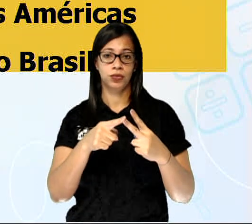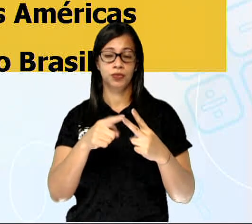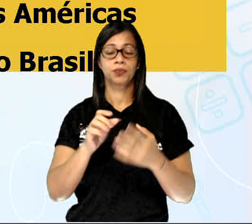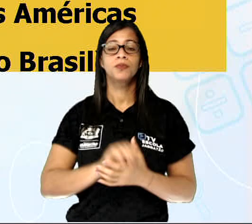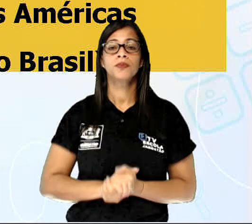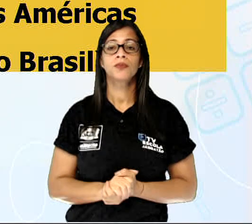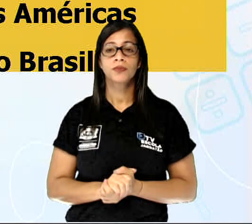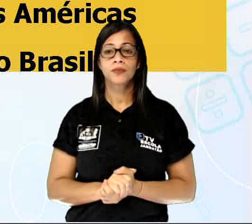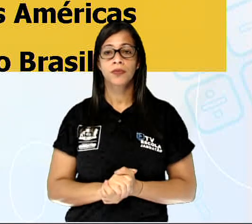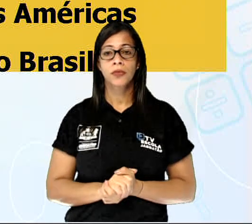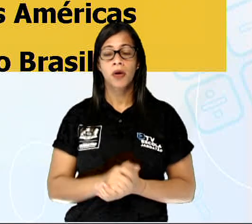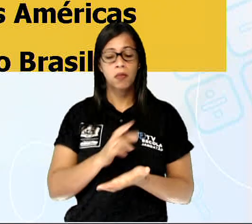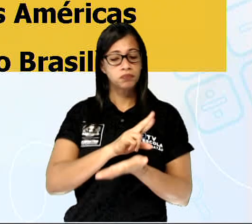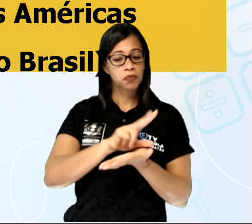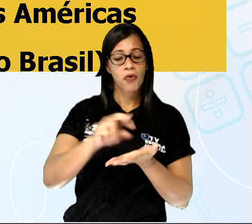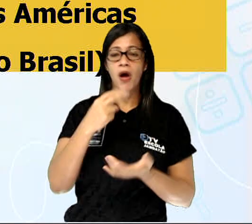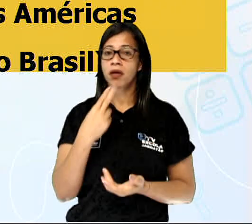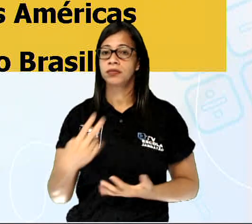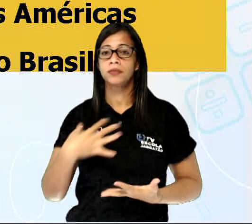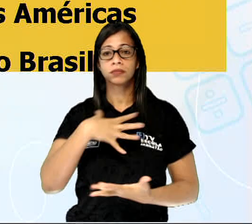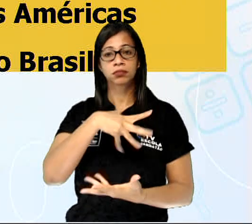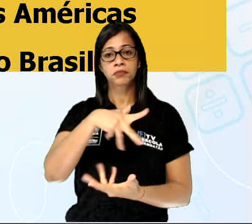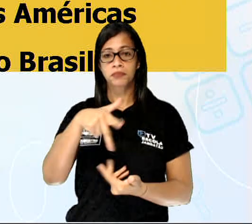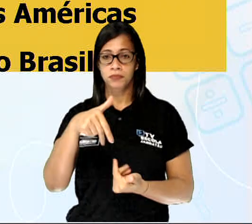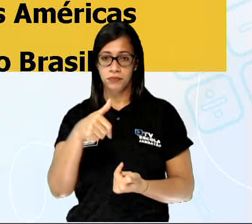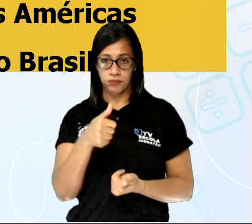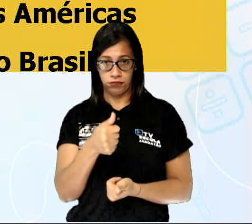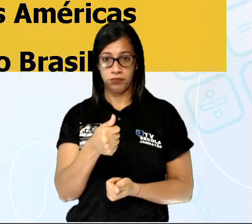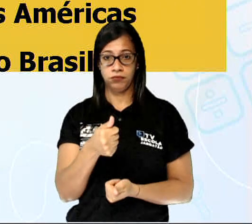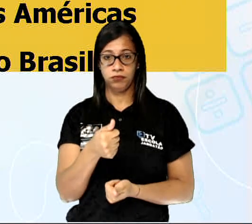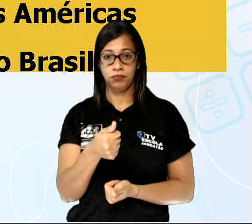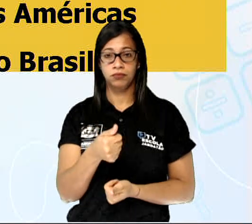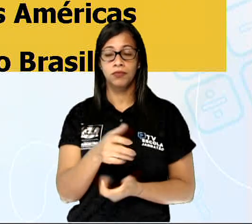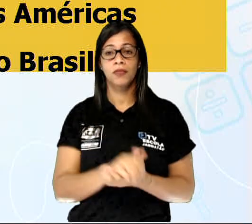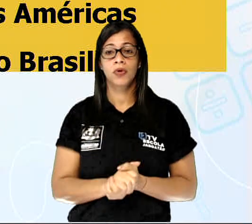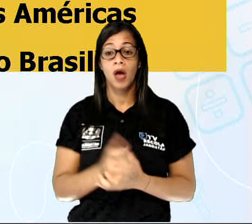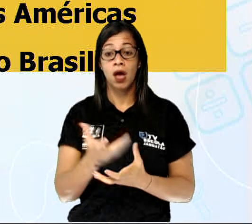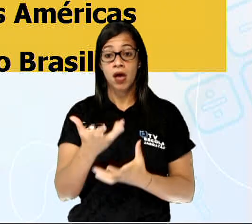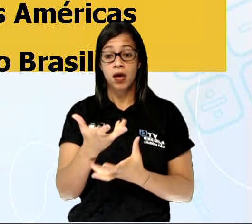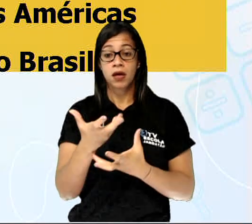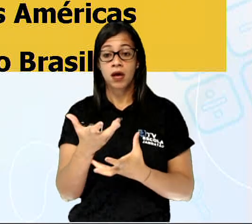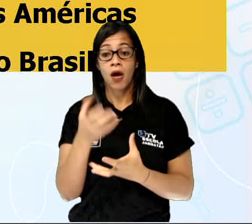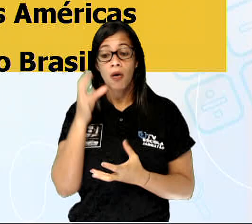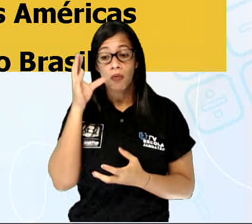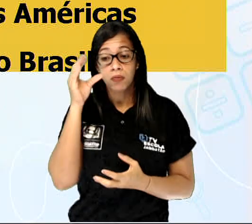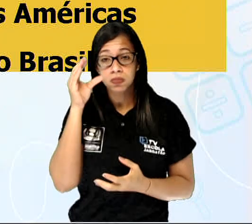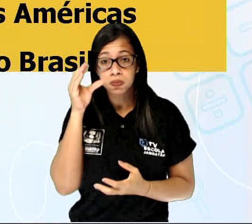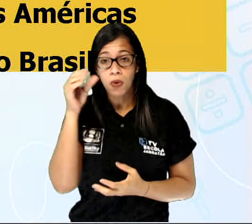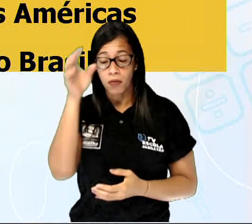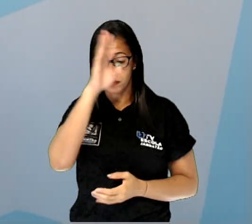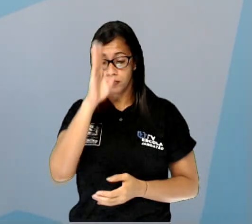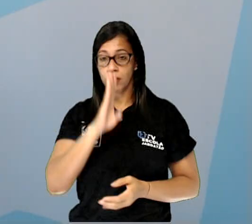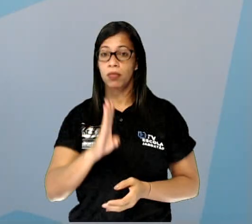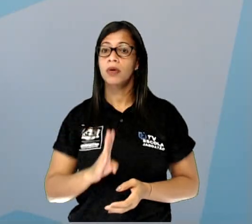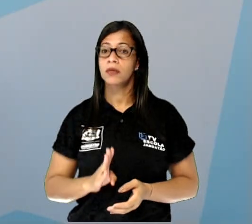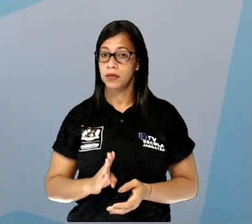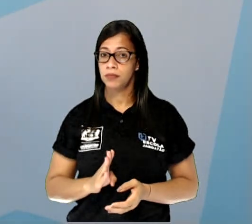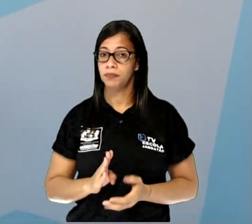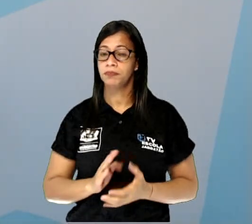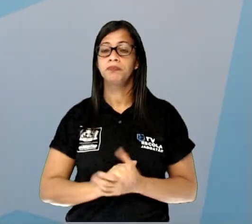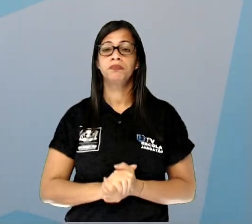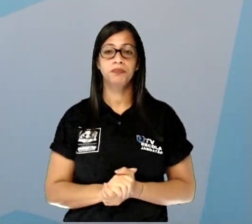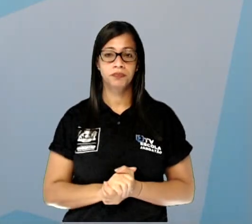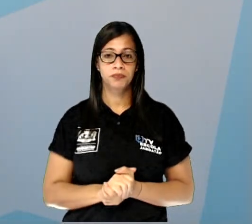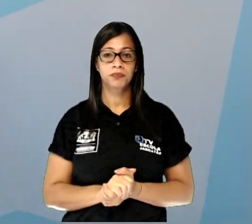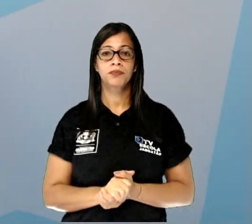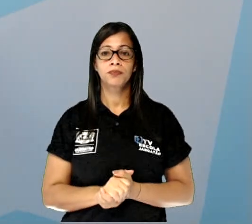por exemplo, estavam de olho nas terras do Brasil. Afinal de contas, quem disse que isso aqui era só de Portugal? Bom,